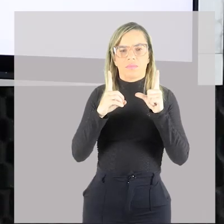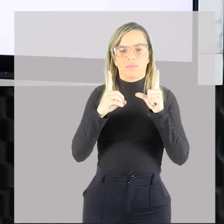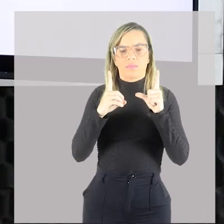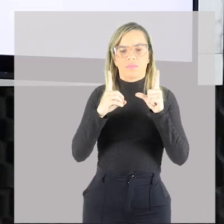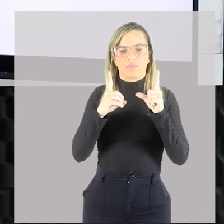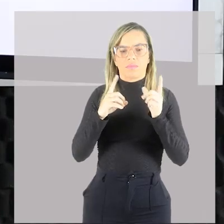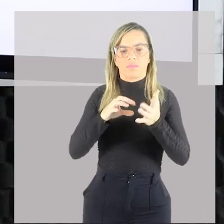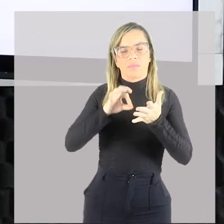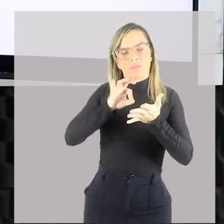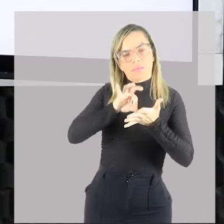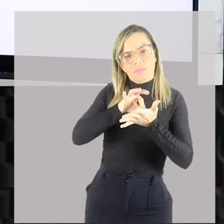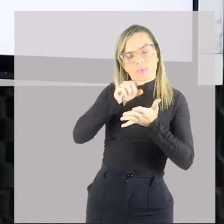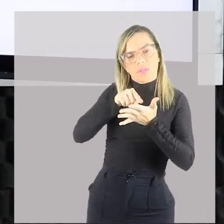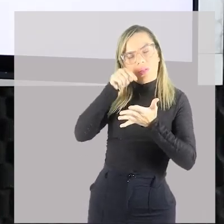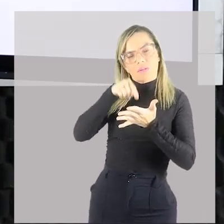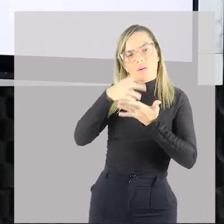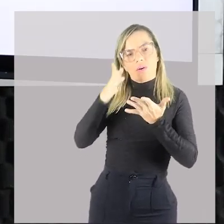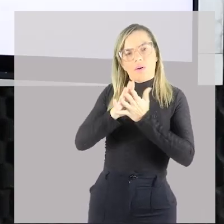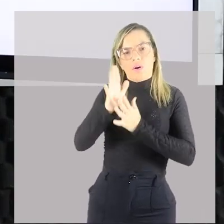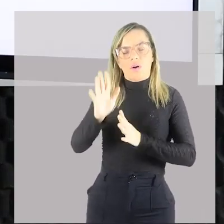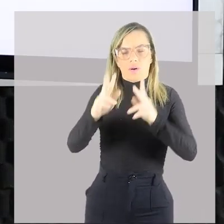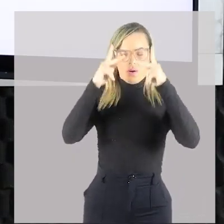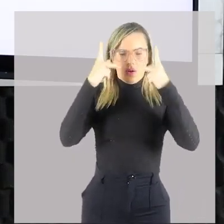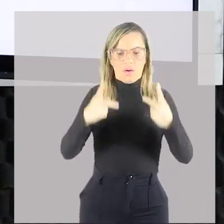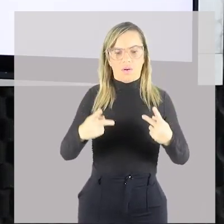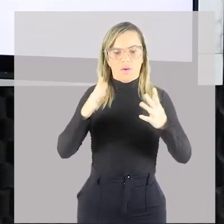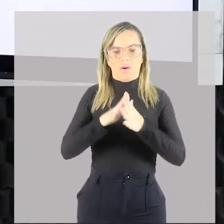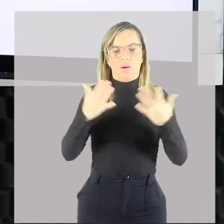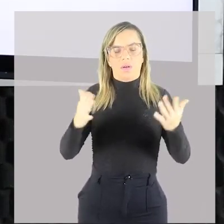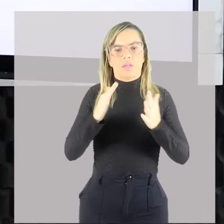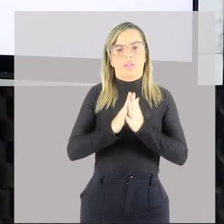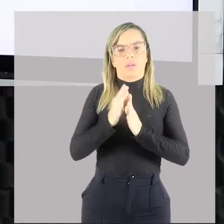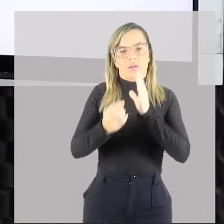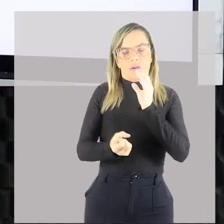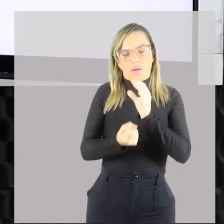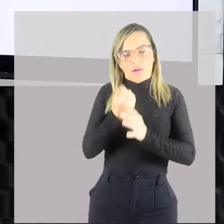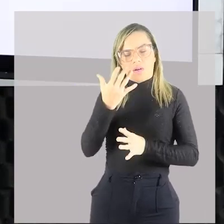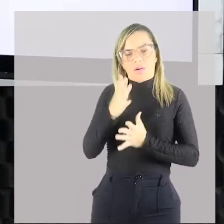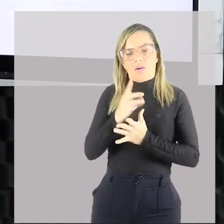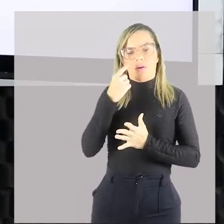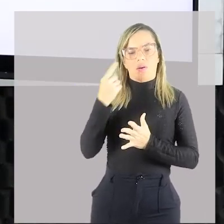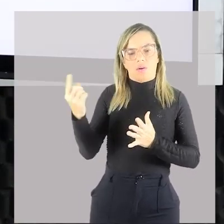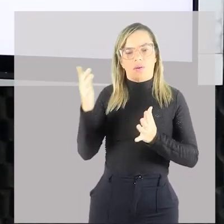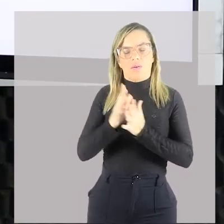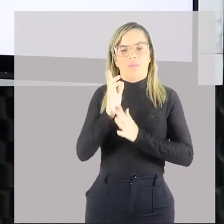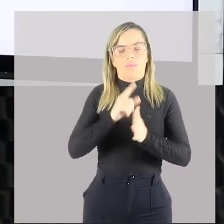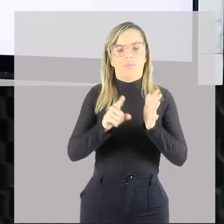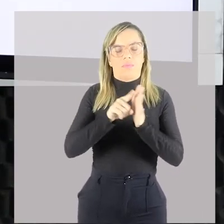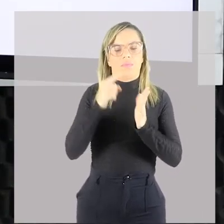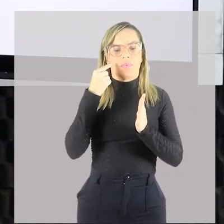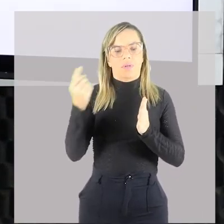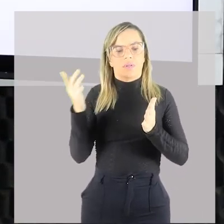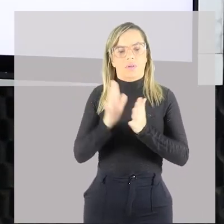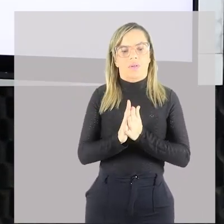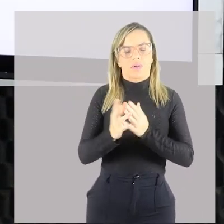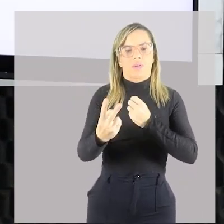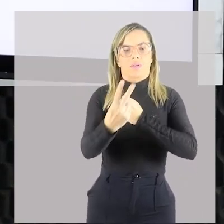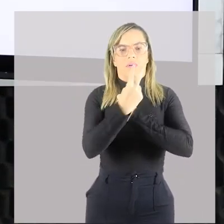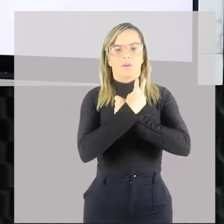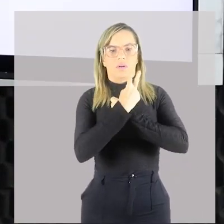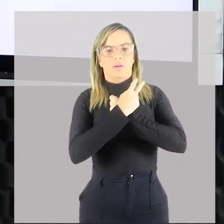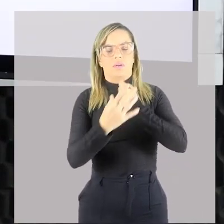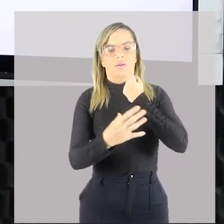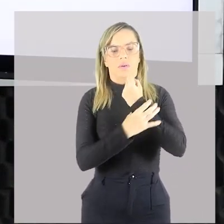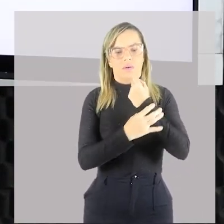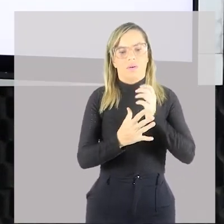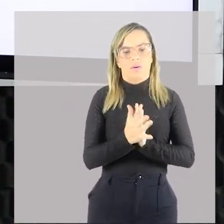os seres humanos, eles criam o Estado. Então, pelo artifício humano para sua proteção e